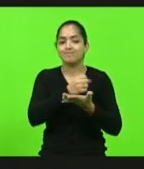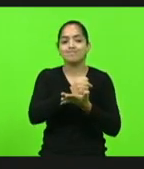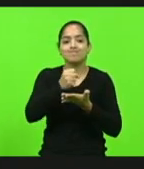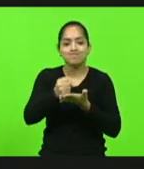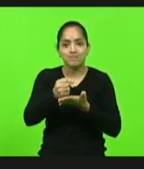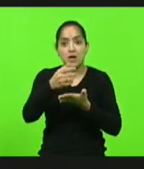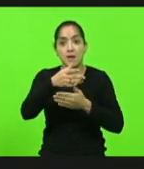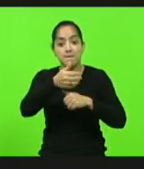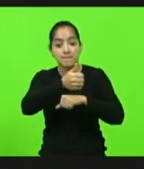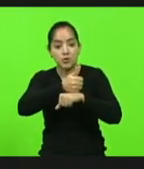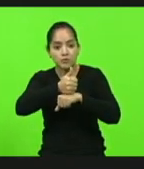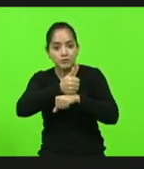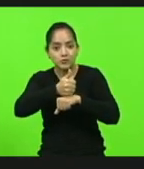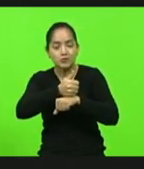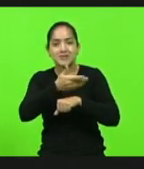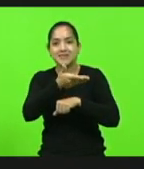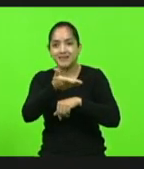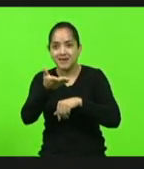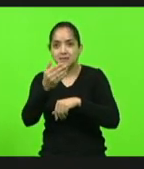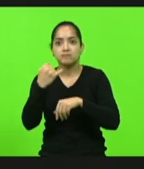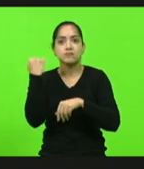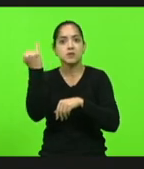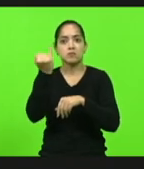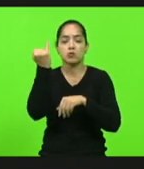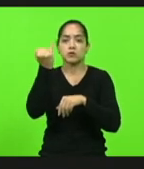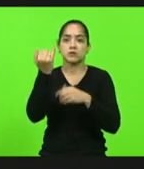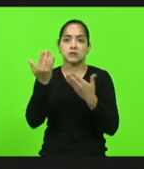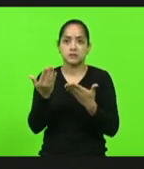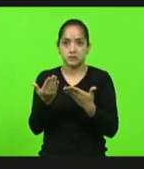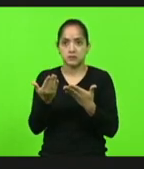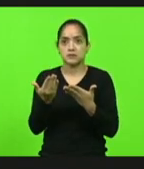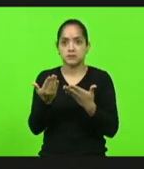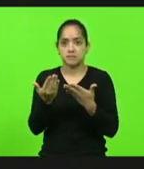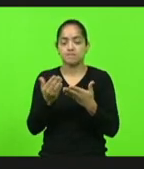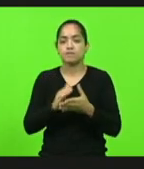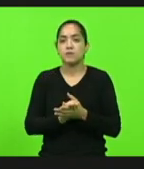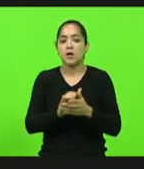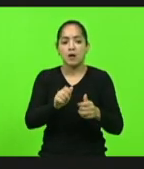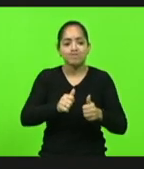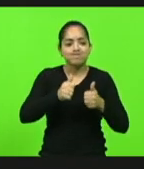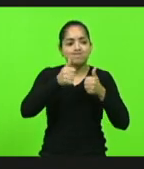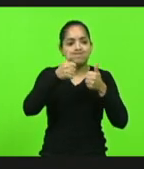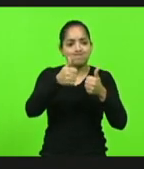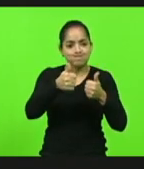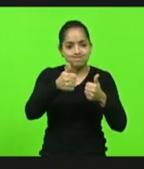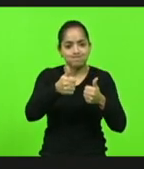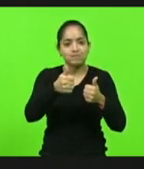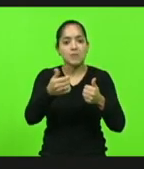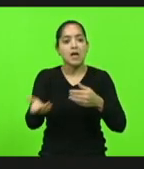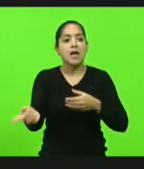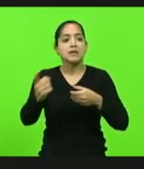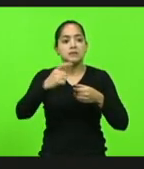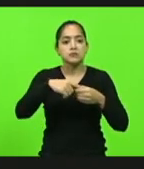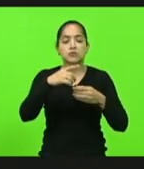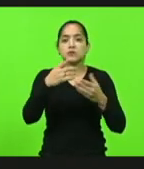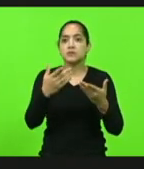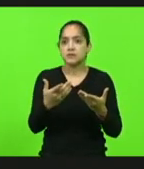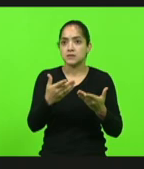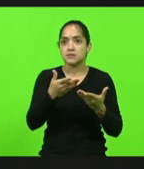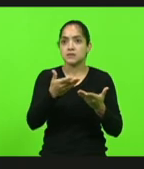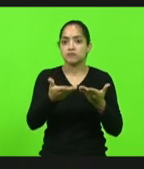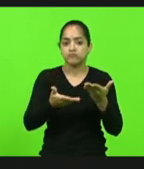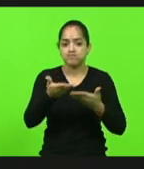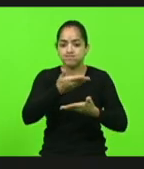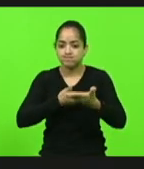pessoas tão importante ligadas a recuperação EA socialização das pessoas